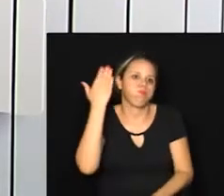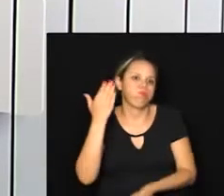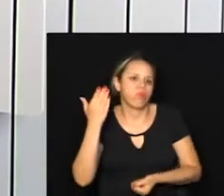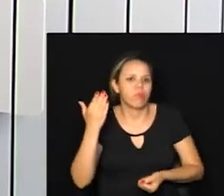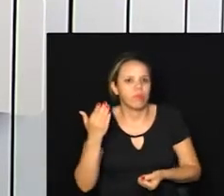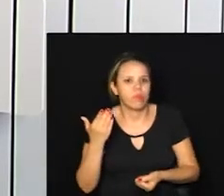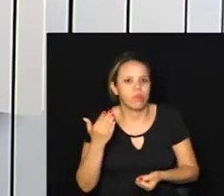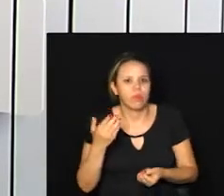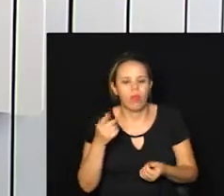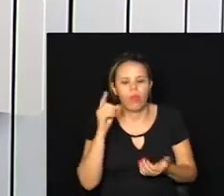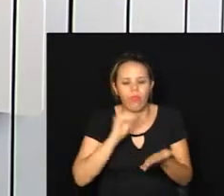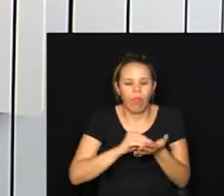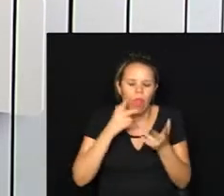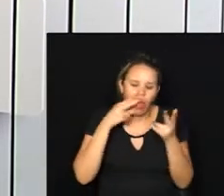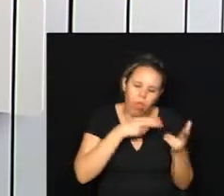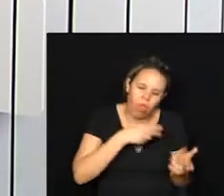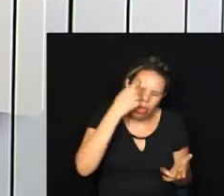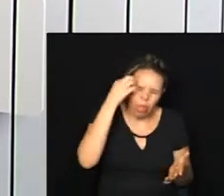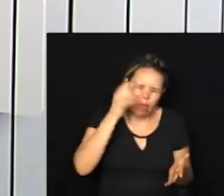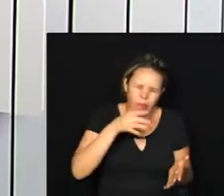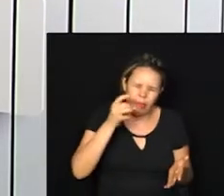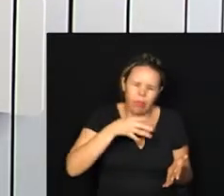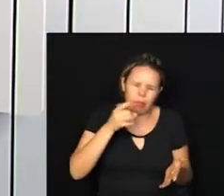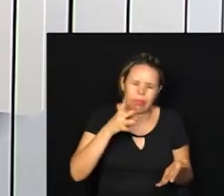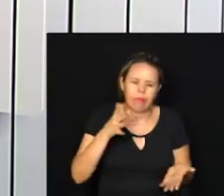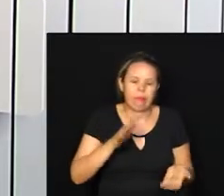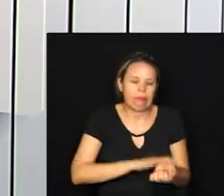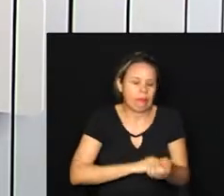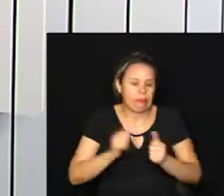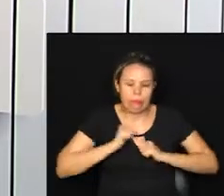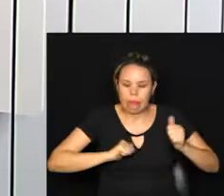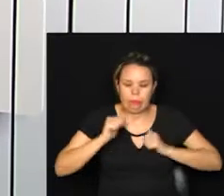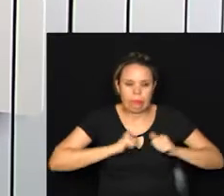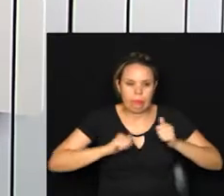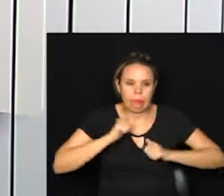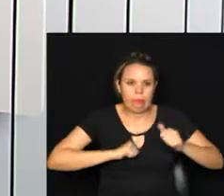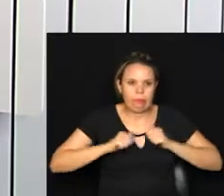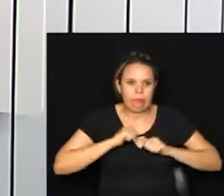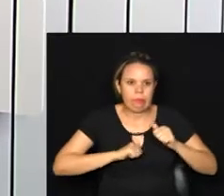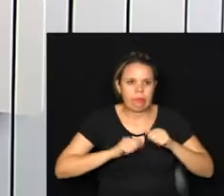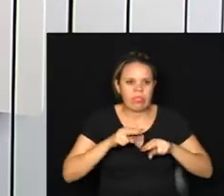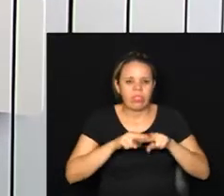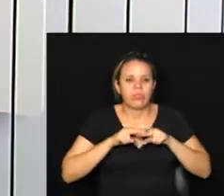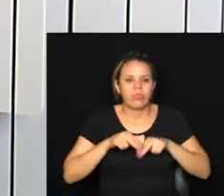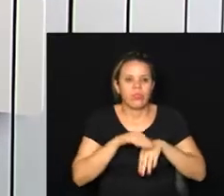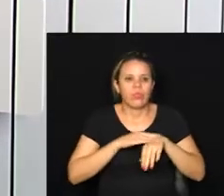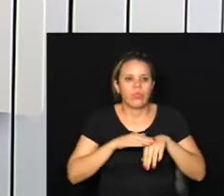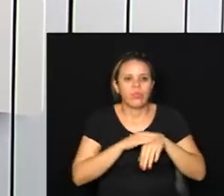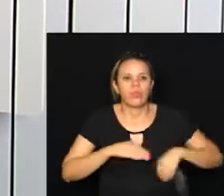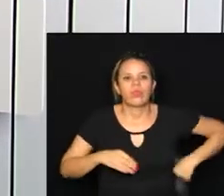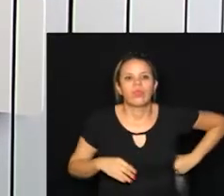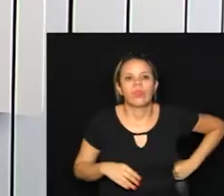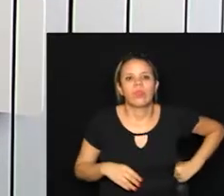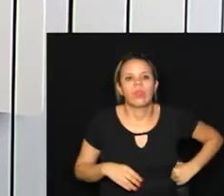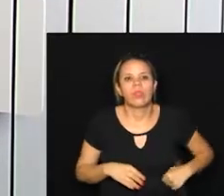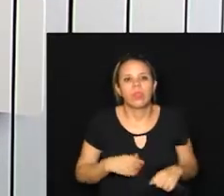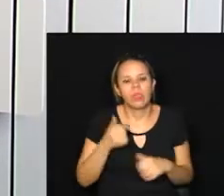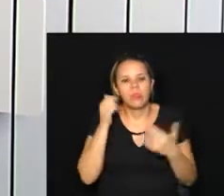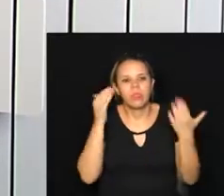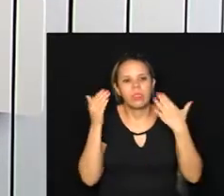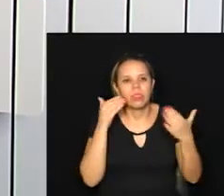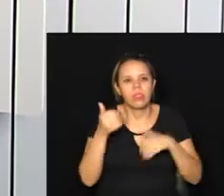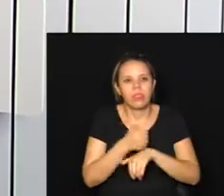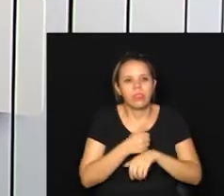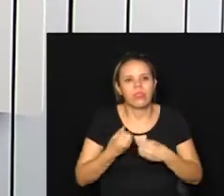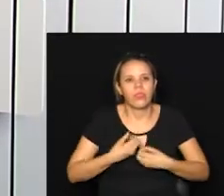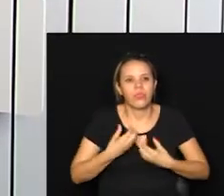arterial, insônia, dor de cabeça, irritabilidade. Então, por isso que a gente conversou então com essa psicóloga que deu